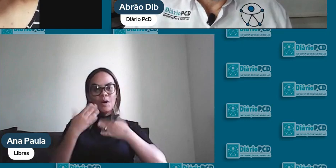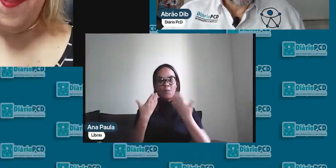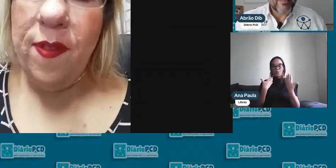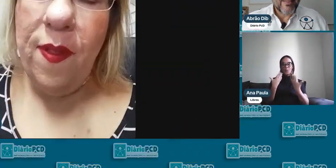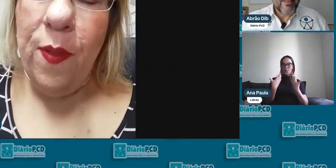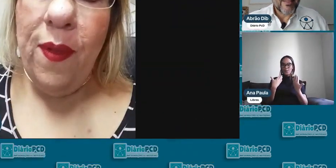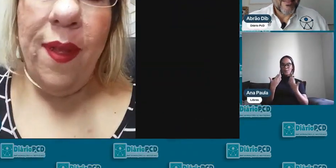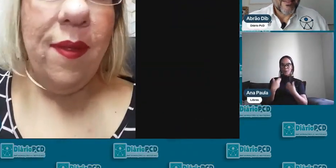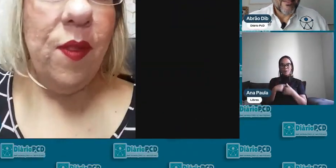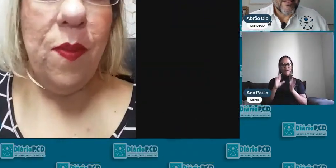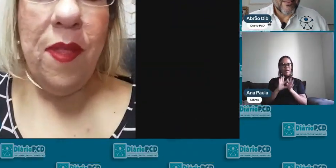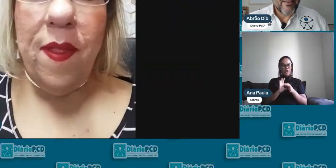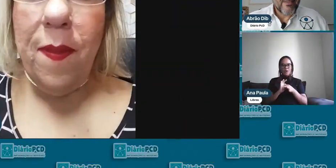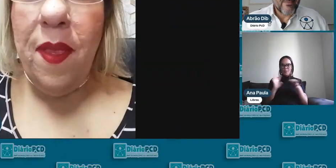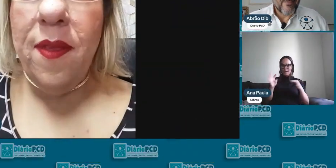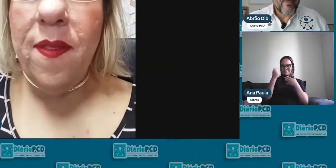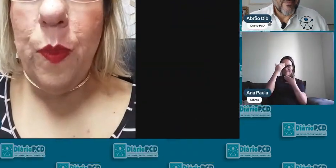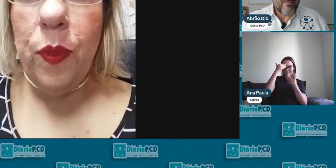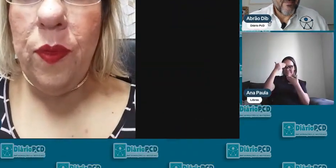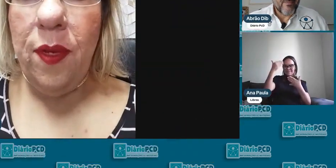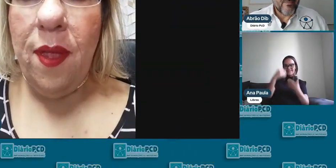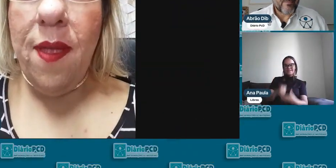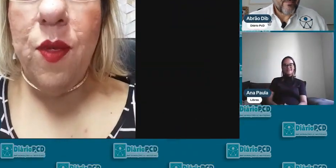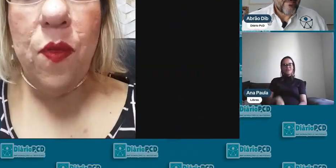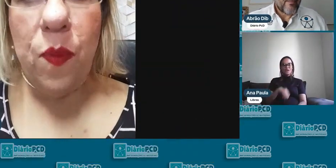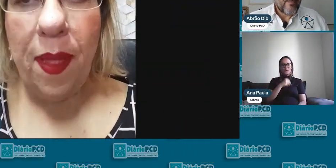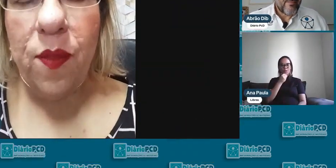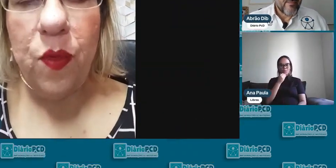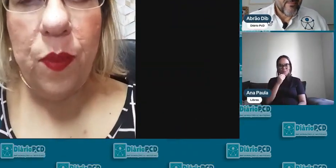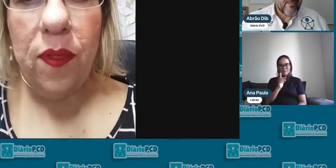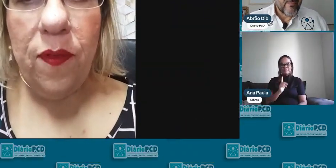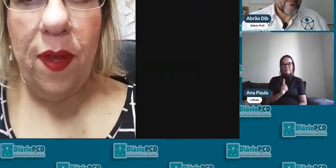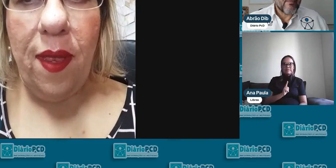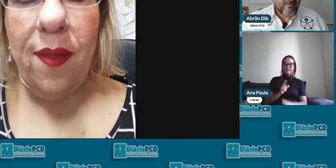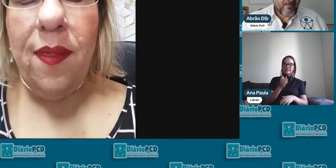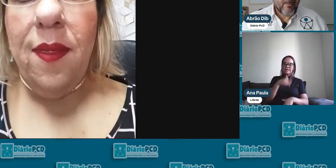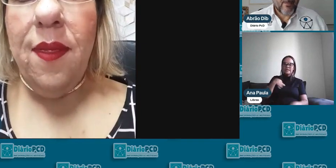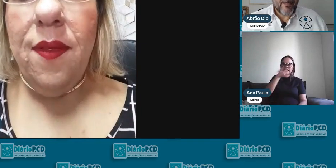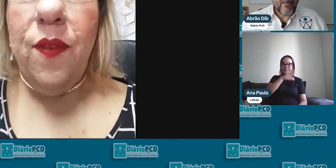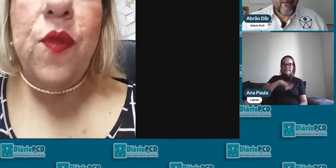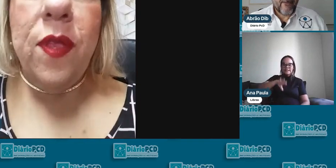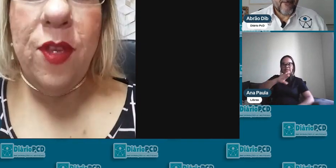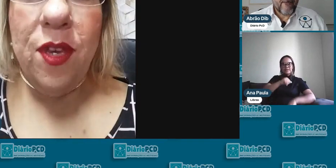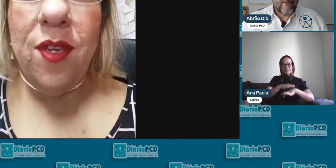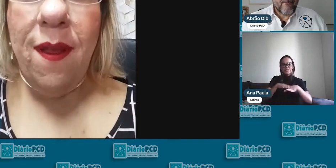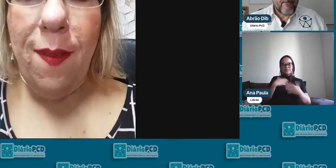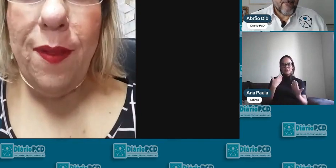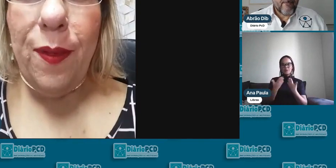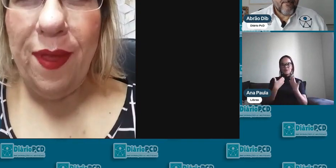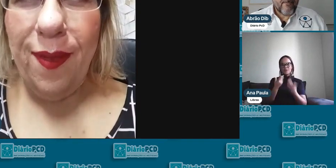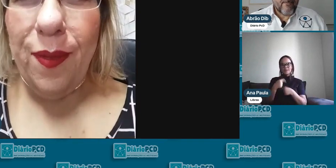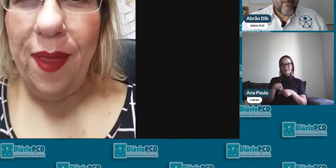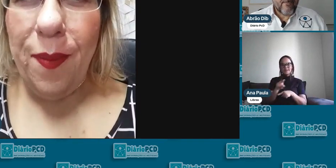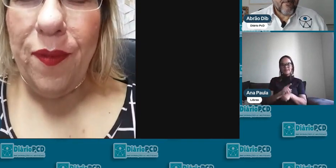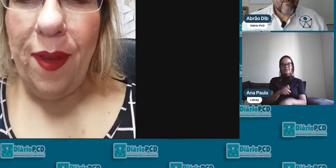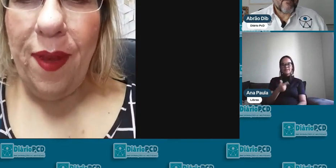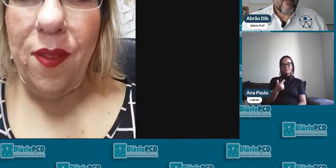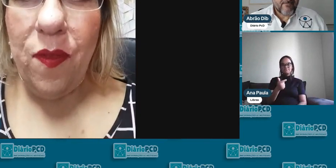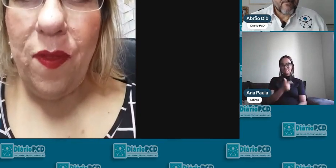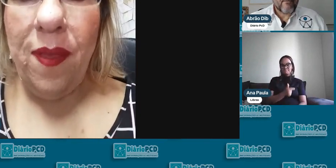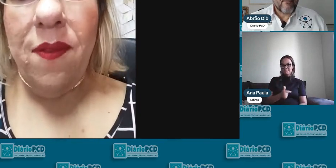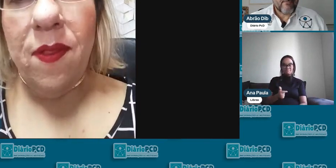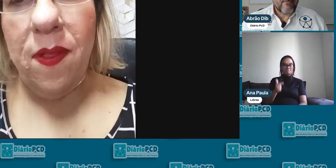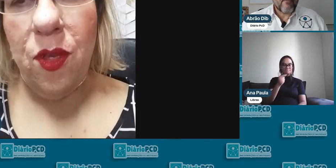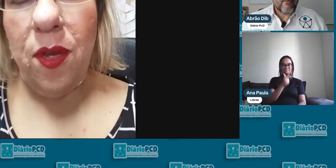estou à disposição, eu agradeço imensamente essa oportunidade, o espaço de poder falar, visto que a gente acaba não tendo, né, para falar